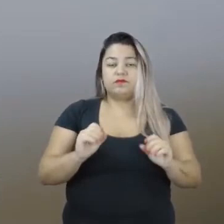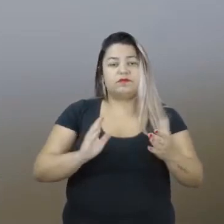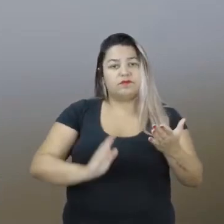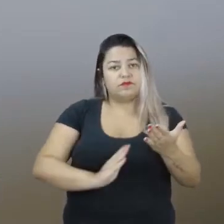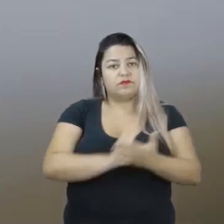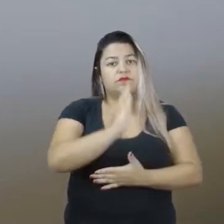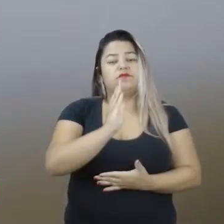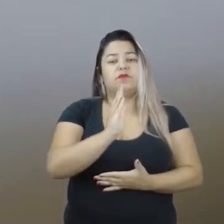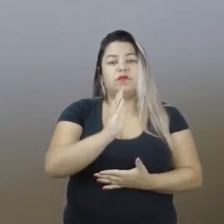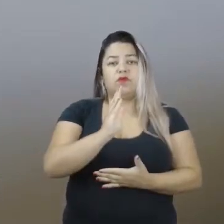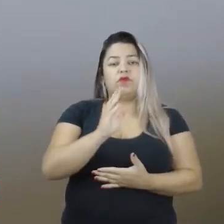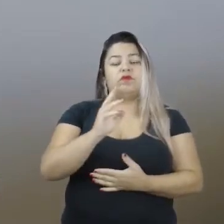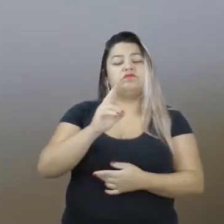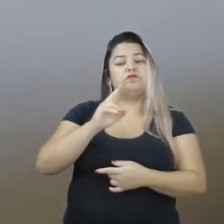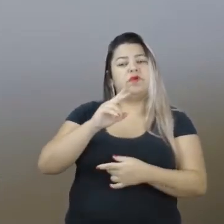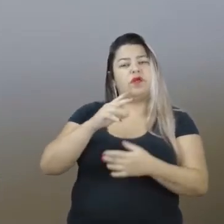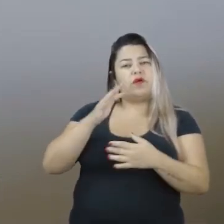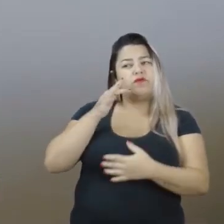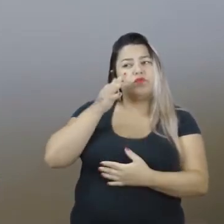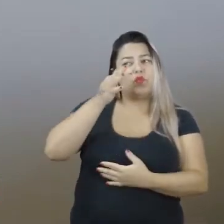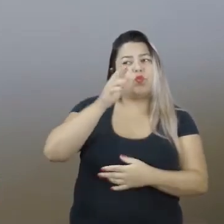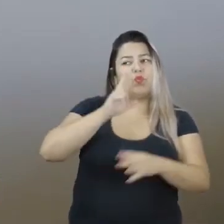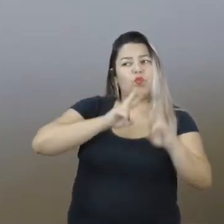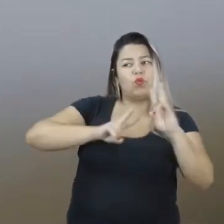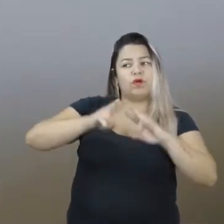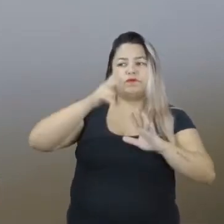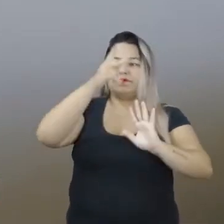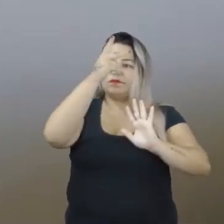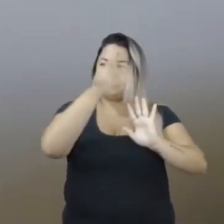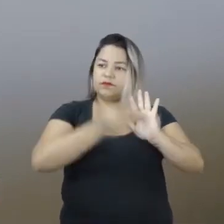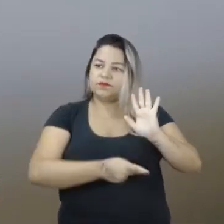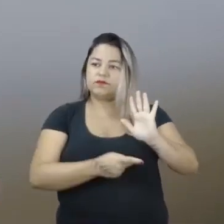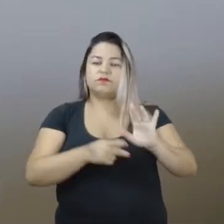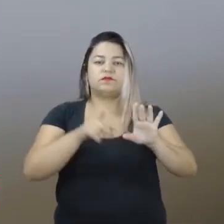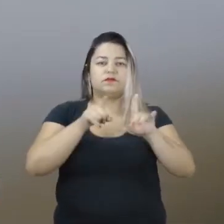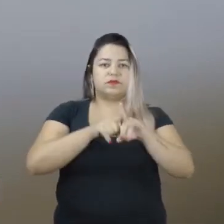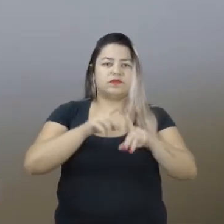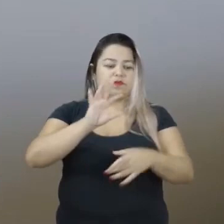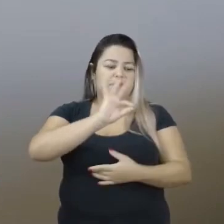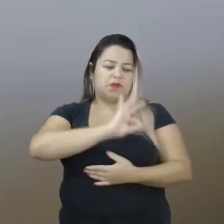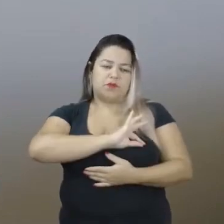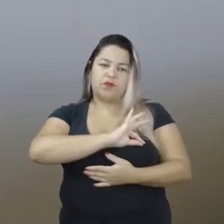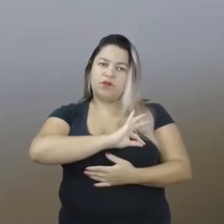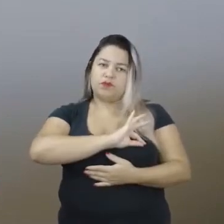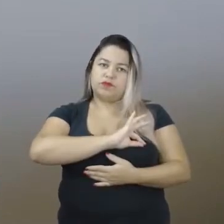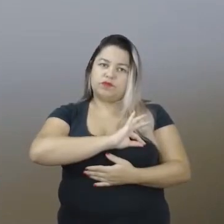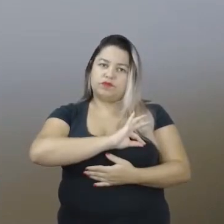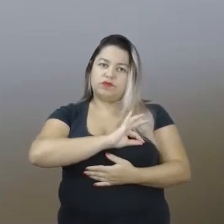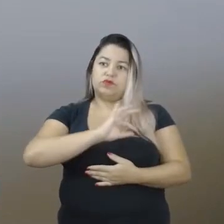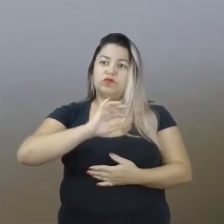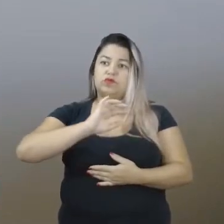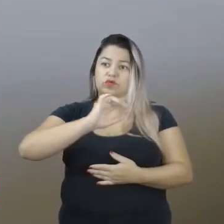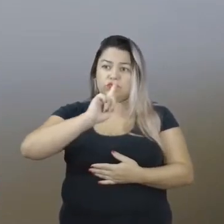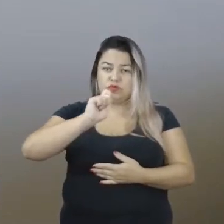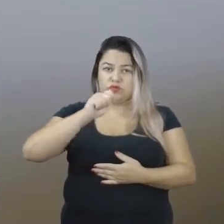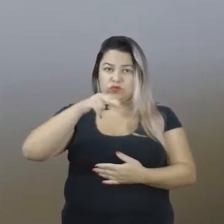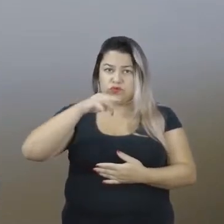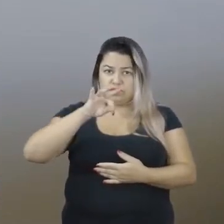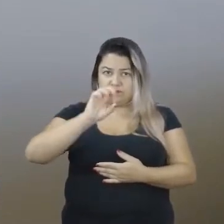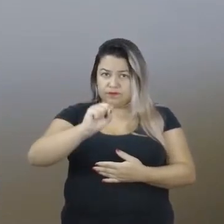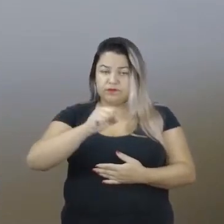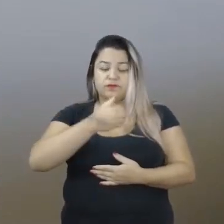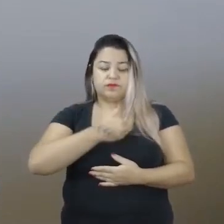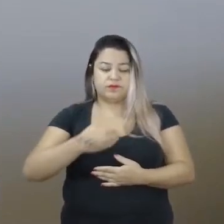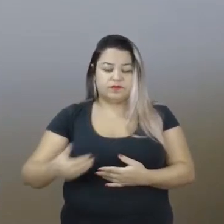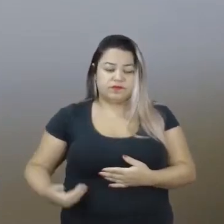no Senado, olhando para frente já, o projeto da abordagem policial dos agentes públicos e privados.